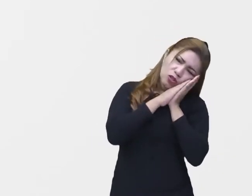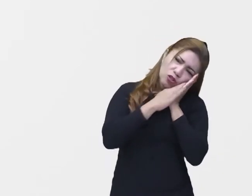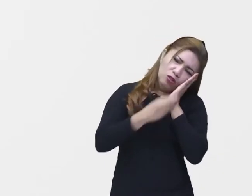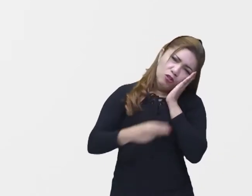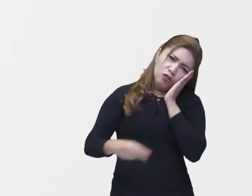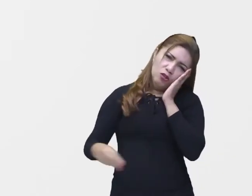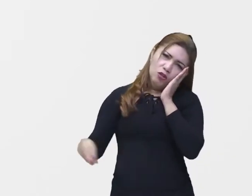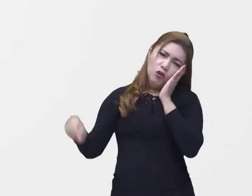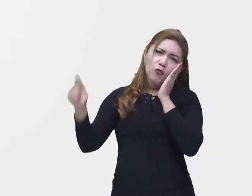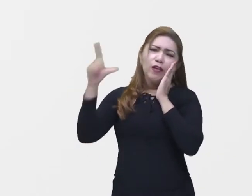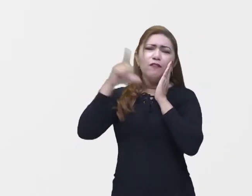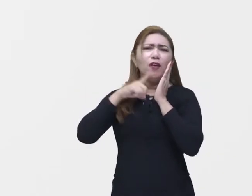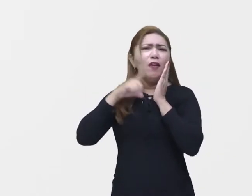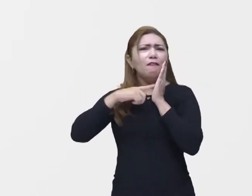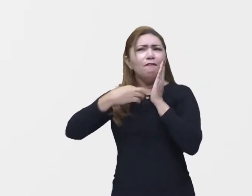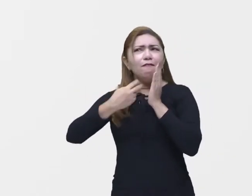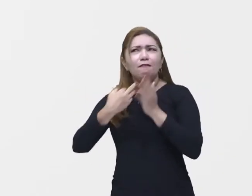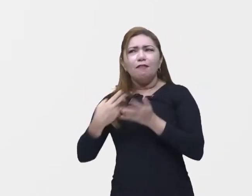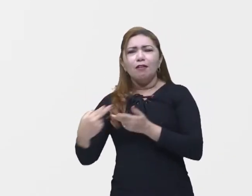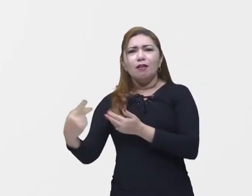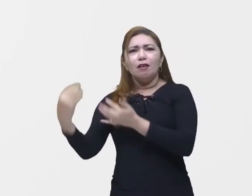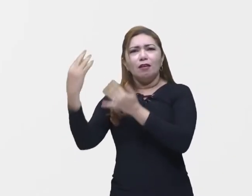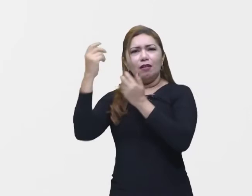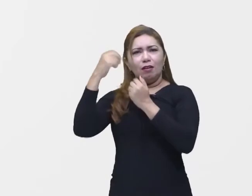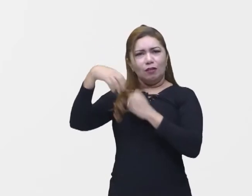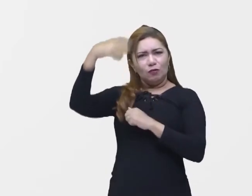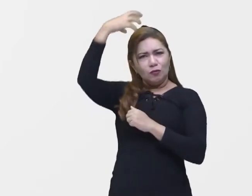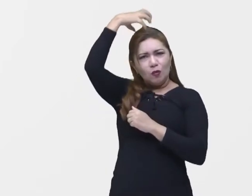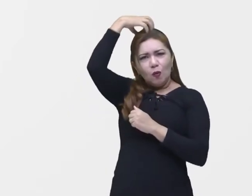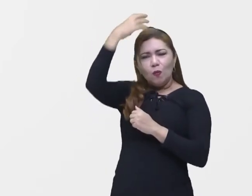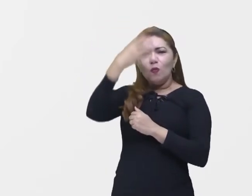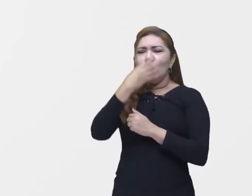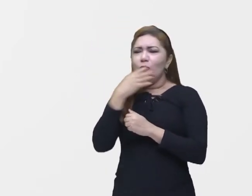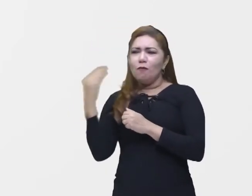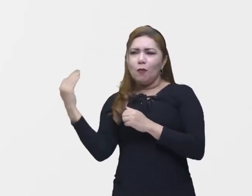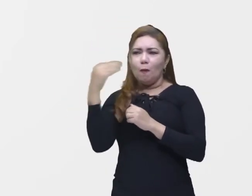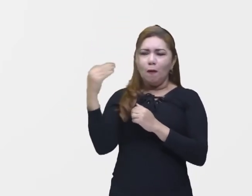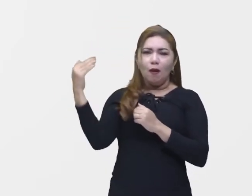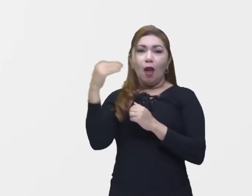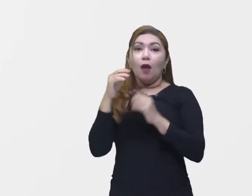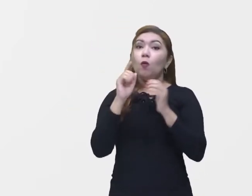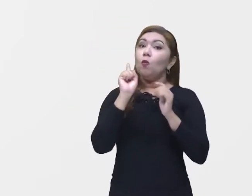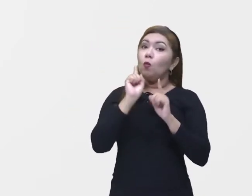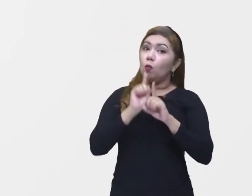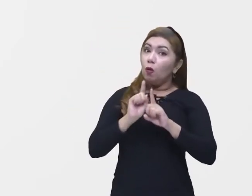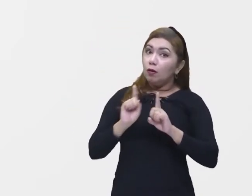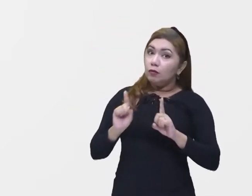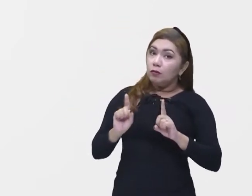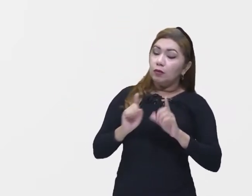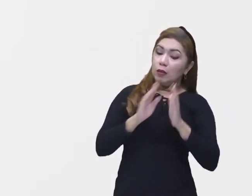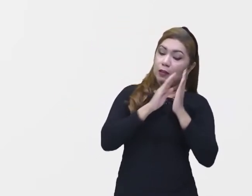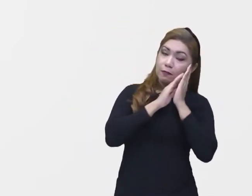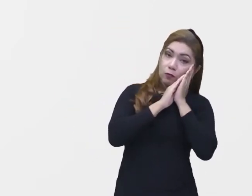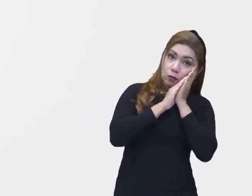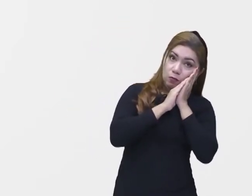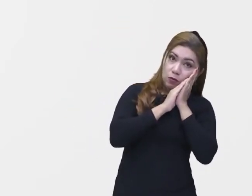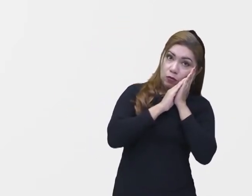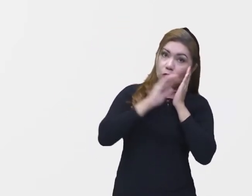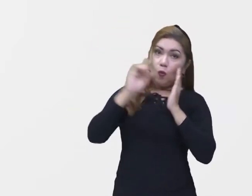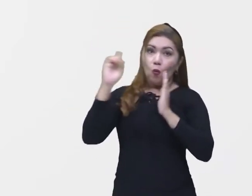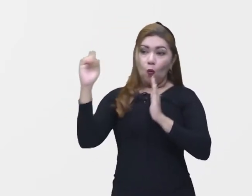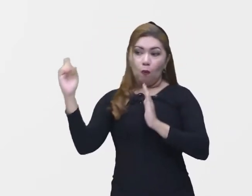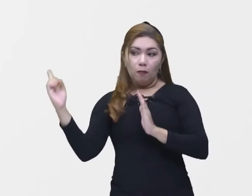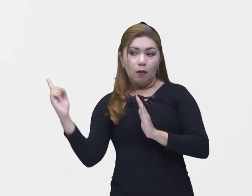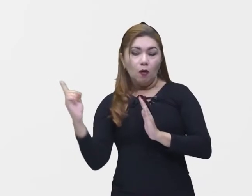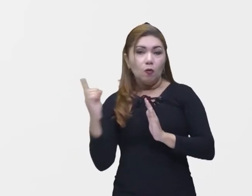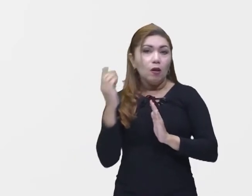vários príncipes tentaram entrar no castelo, enquanto ela estava dormindo para acordá-la com um beijo,